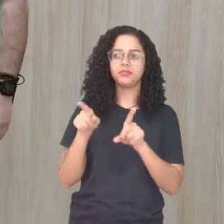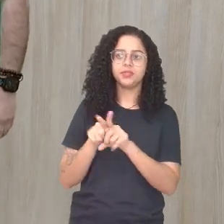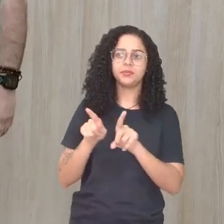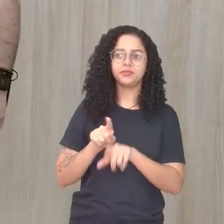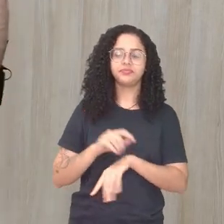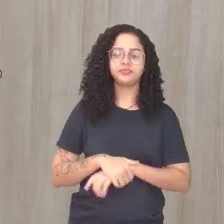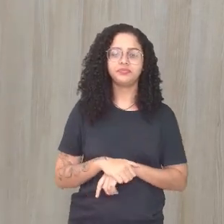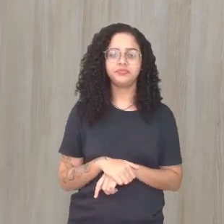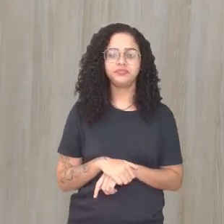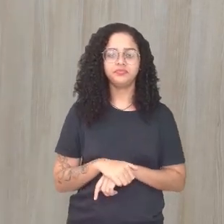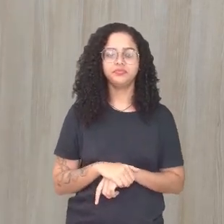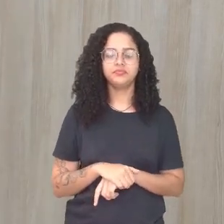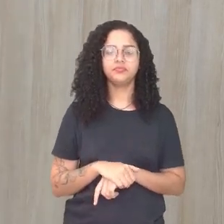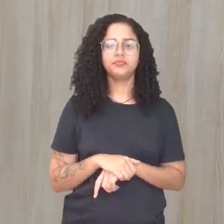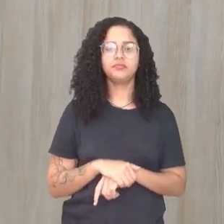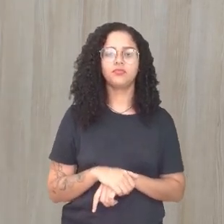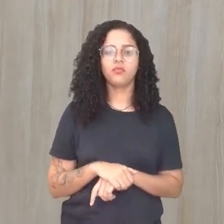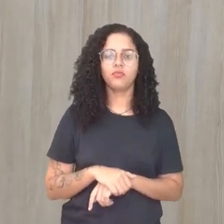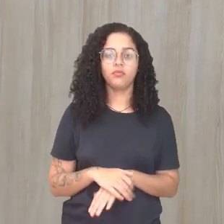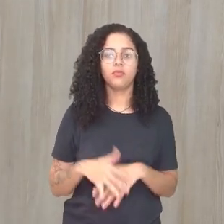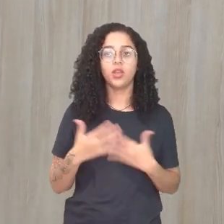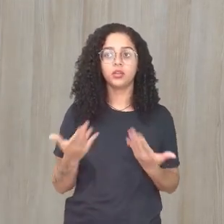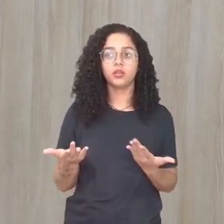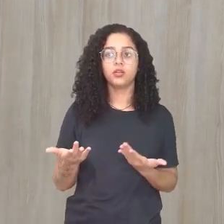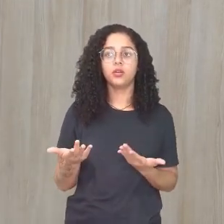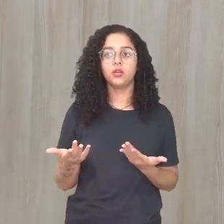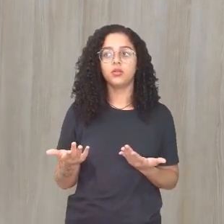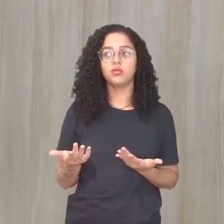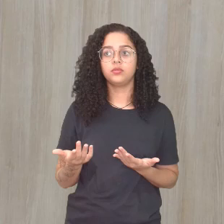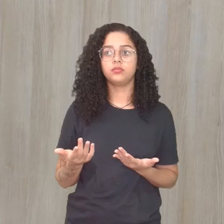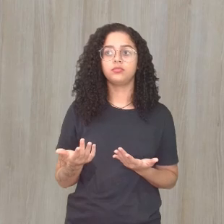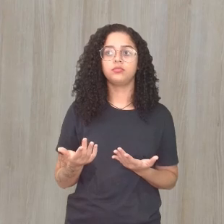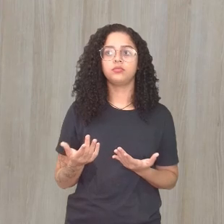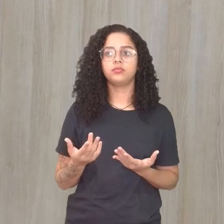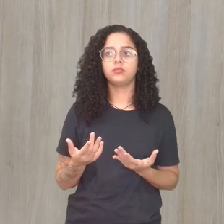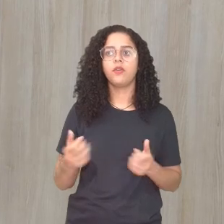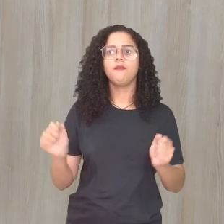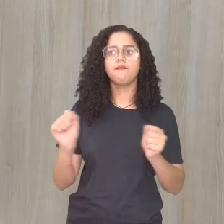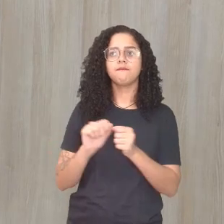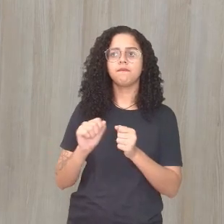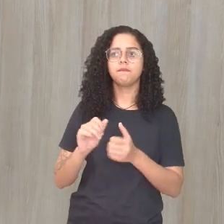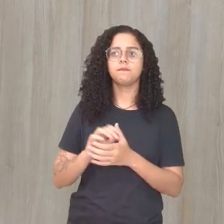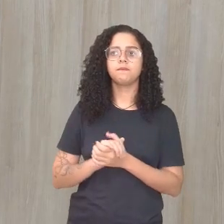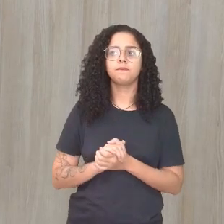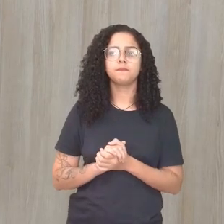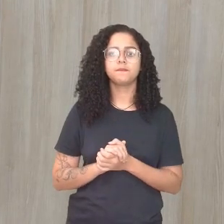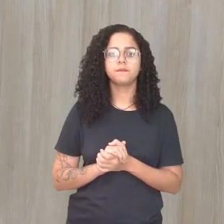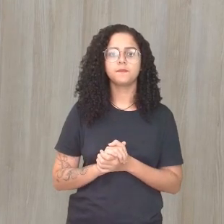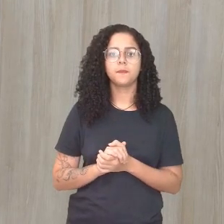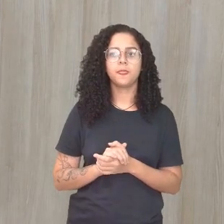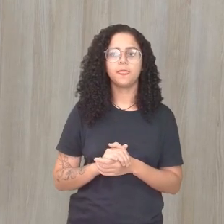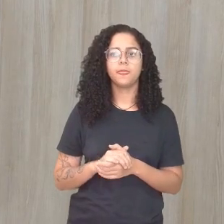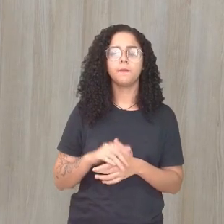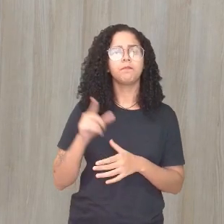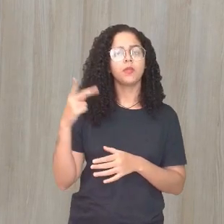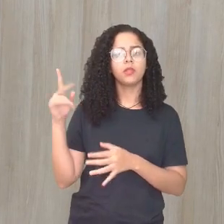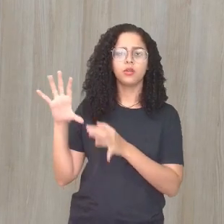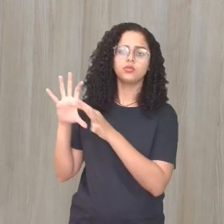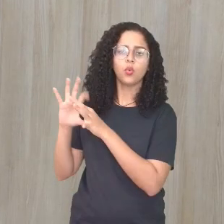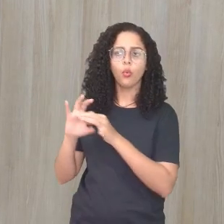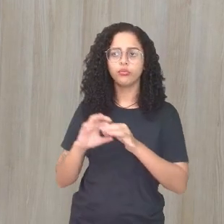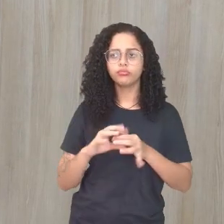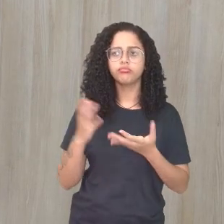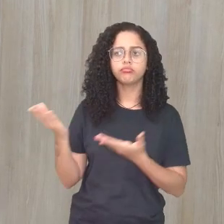também. Aí vejam, então formaram, né, ao longo desse contexto, né, no